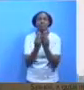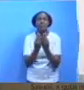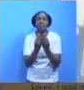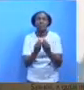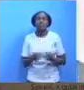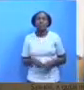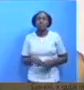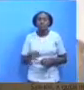Senhor para minha família